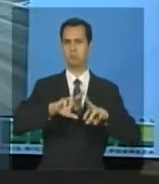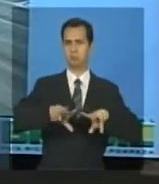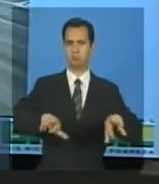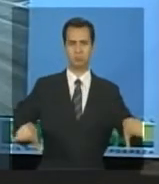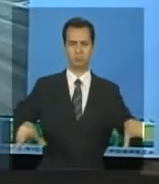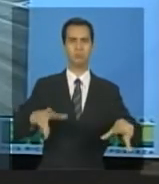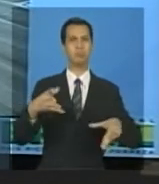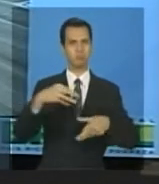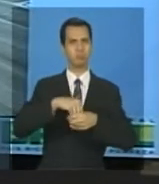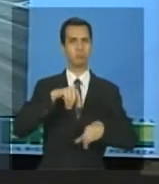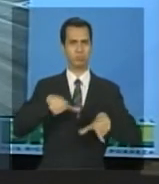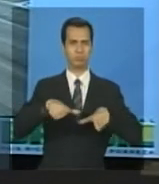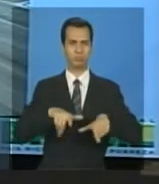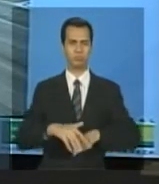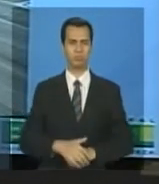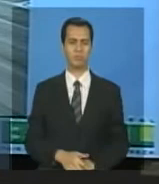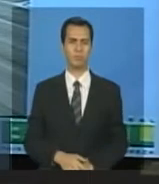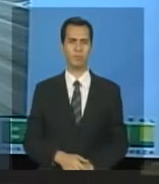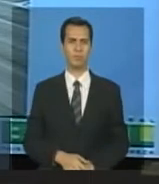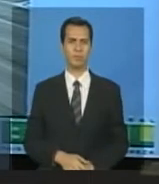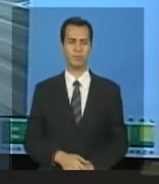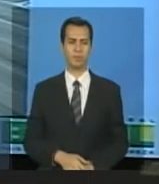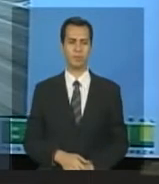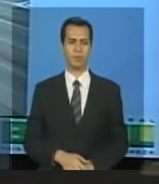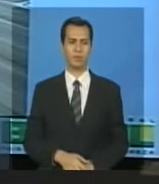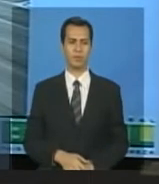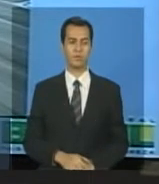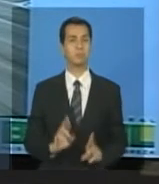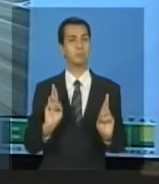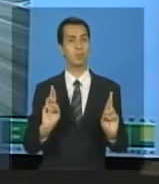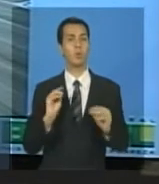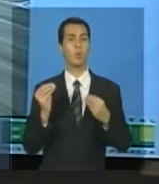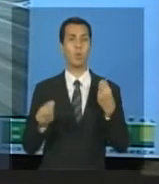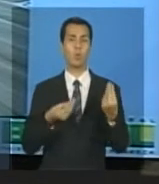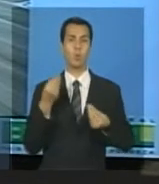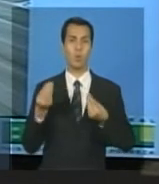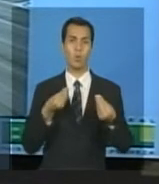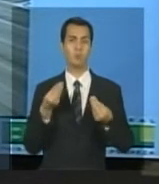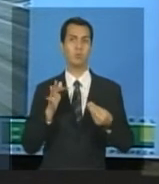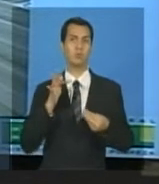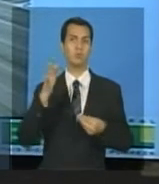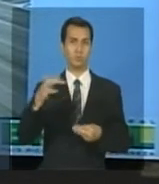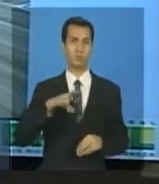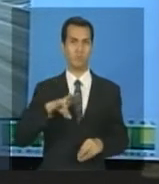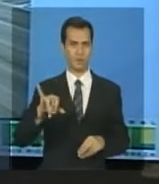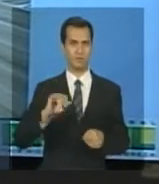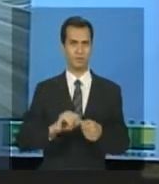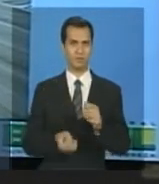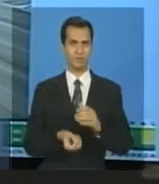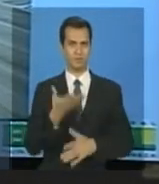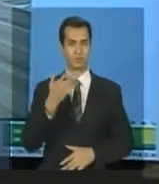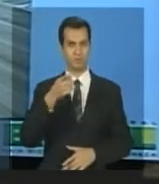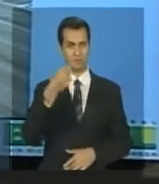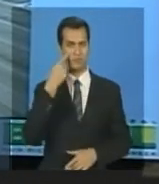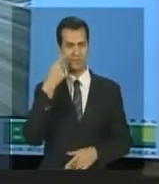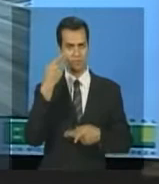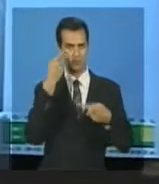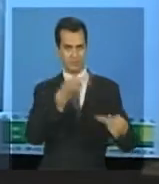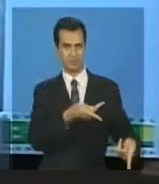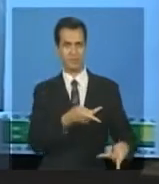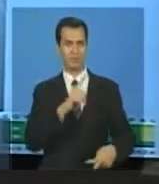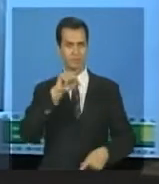Tá bom uma perspectiva de como vai ficar o cenário né algumas de nossas salas pessoas vão visitar daqui a pouco